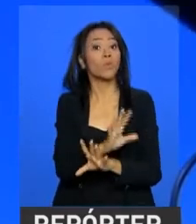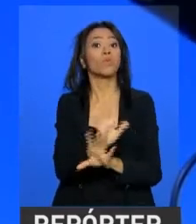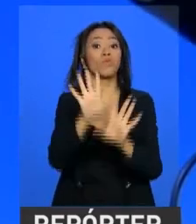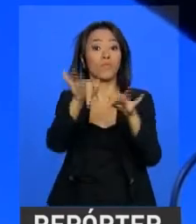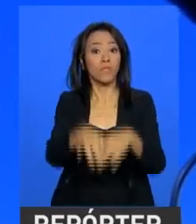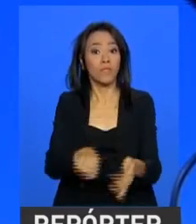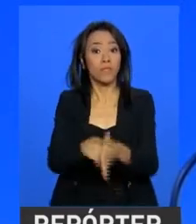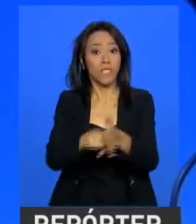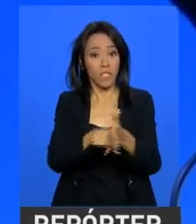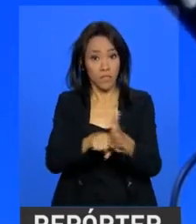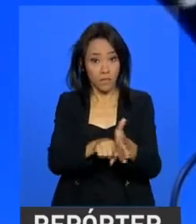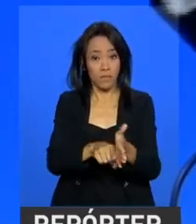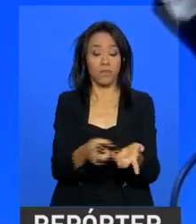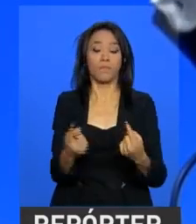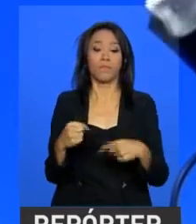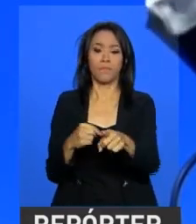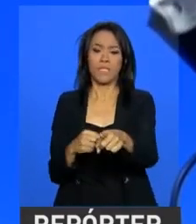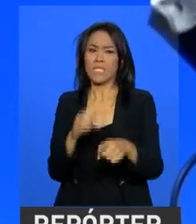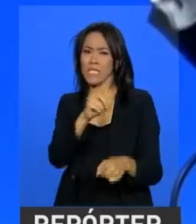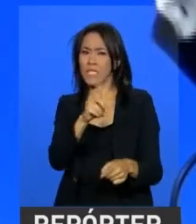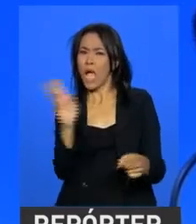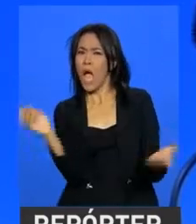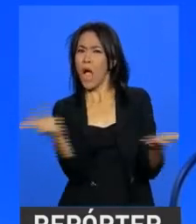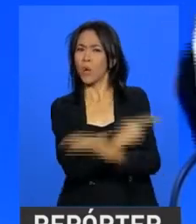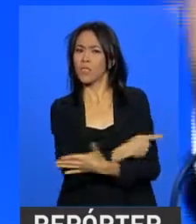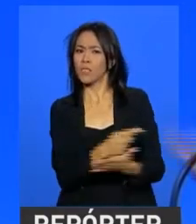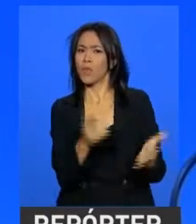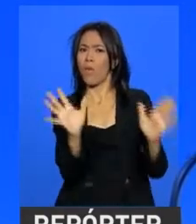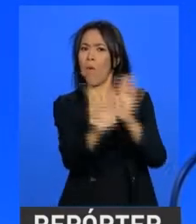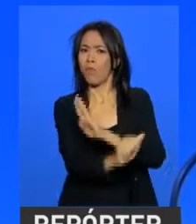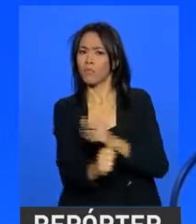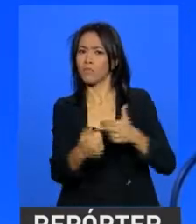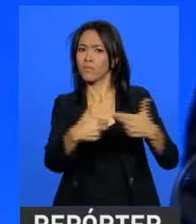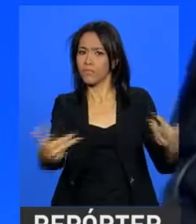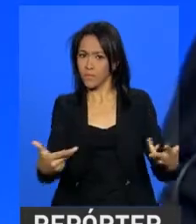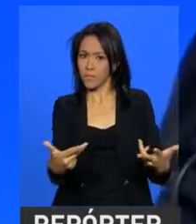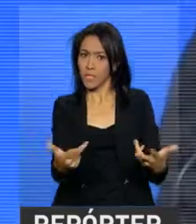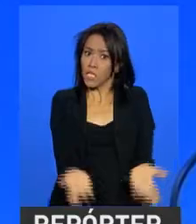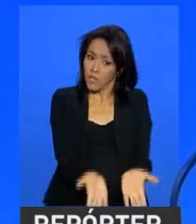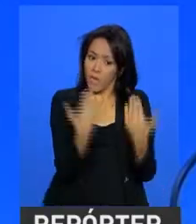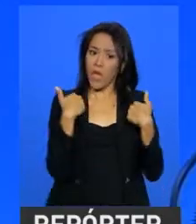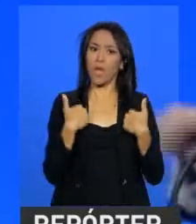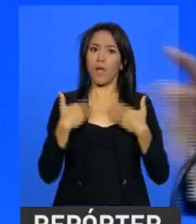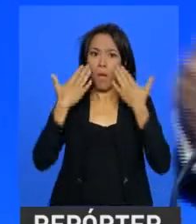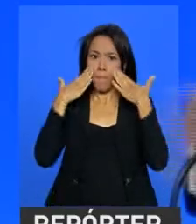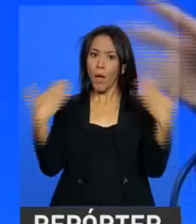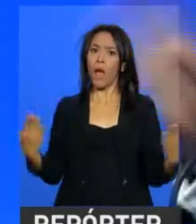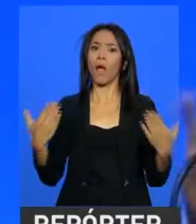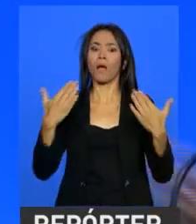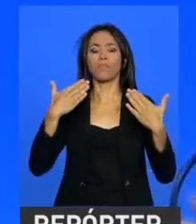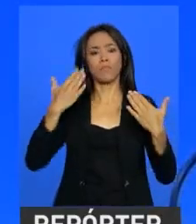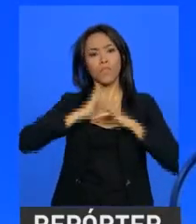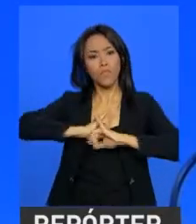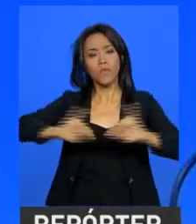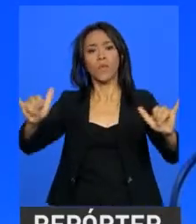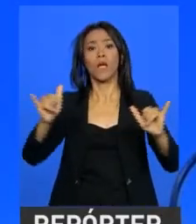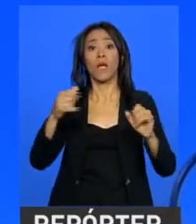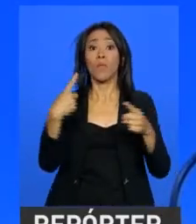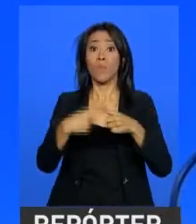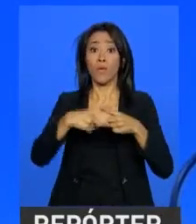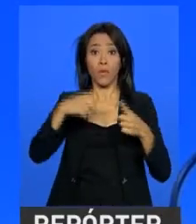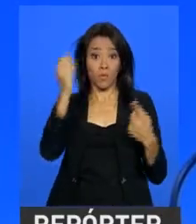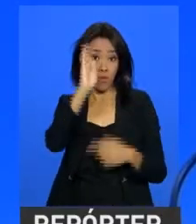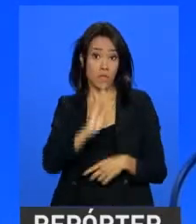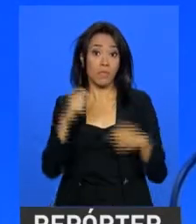houver delitos, malfeitos, que venham todo à luz de uma única vez, porque o Brasil precisa resolver isso